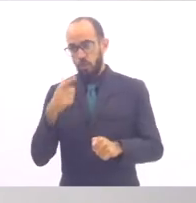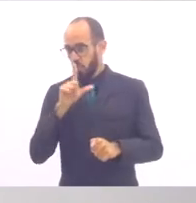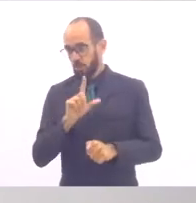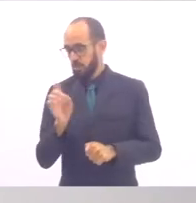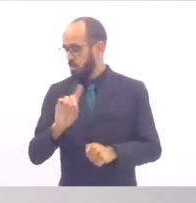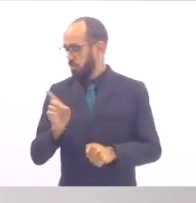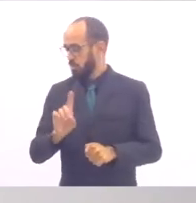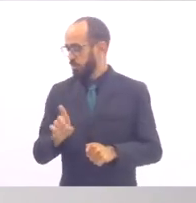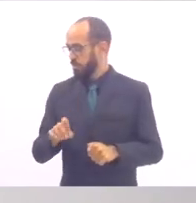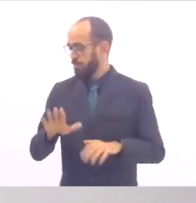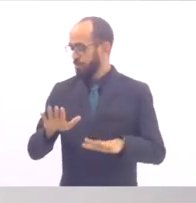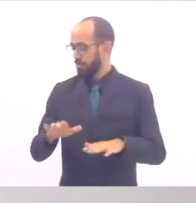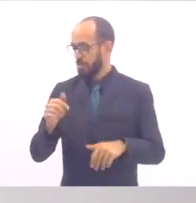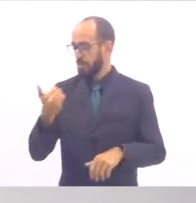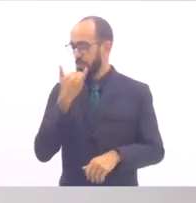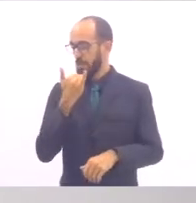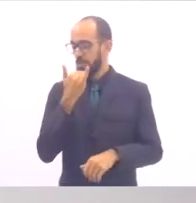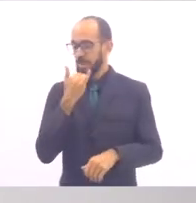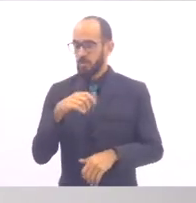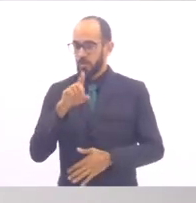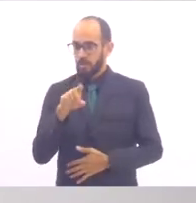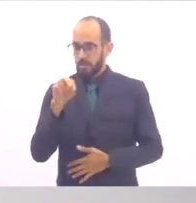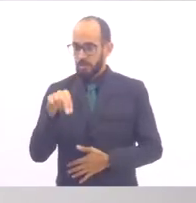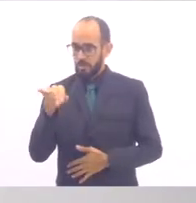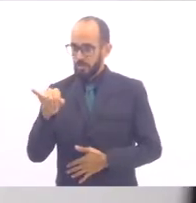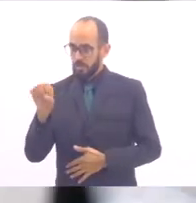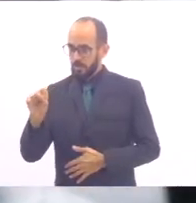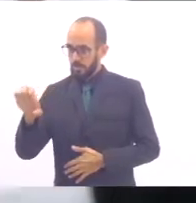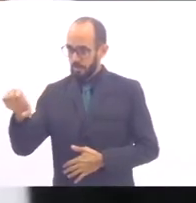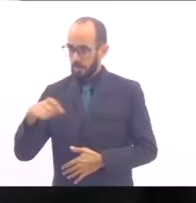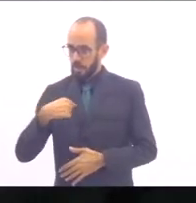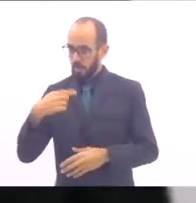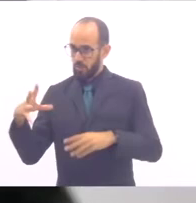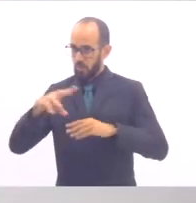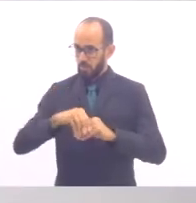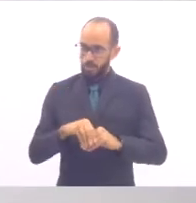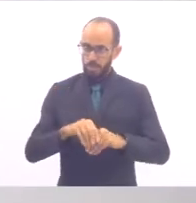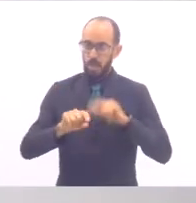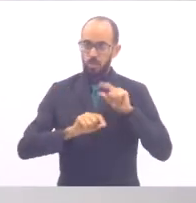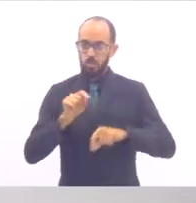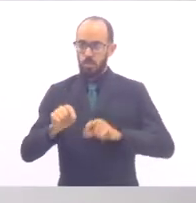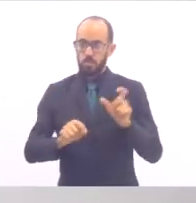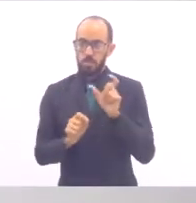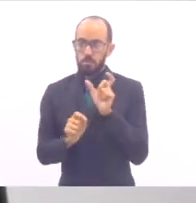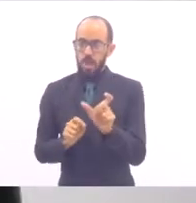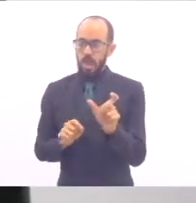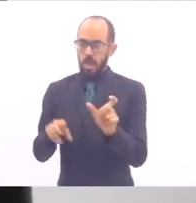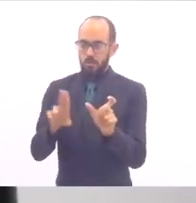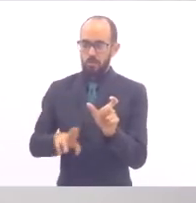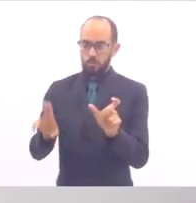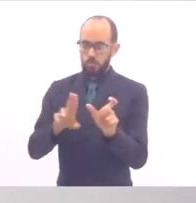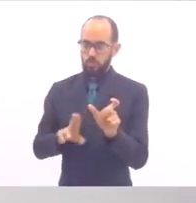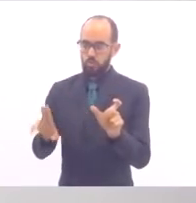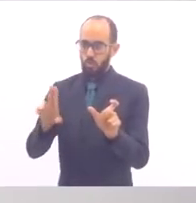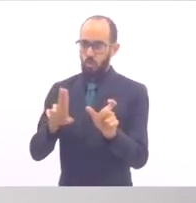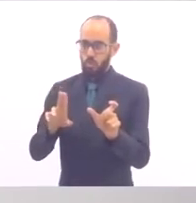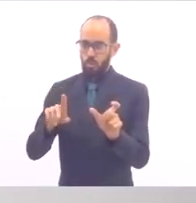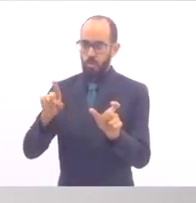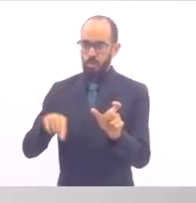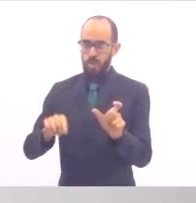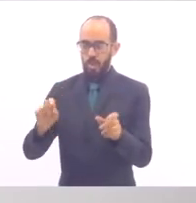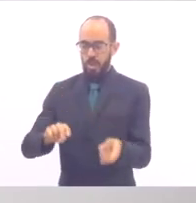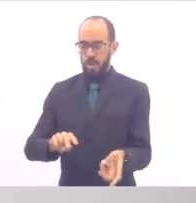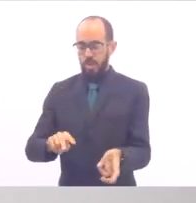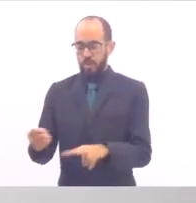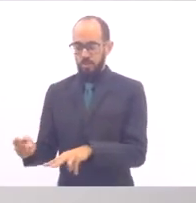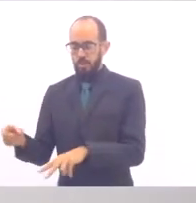aí, Denise, me perdoe, eu vou só acrescentar um termo que foi muito usado na questão da